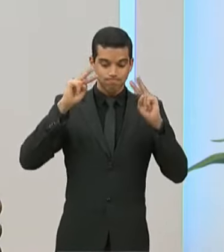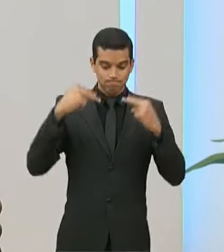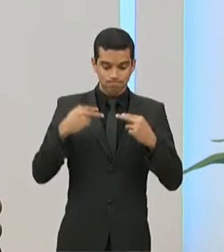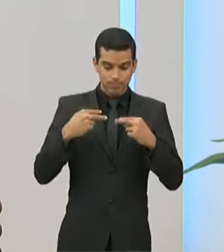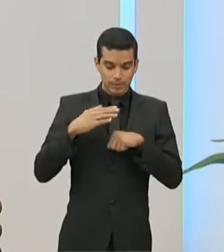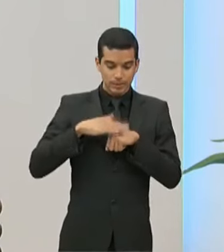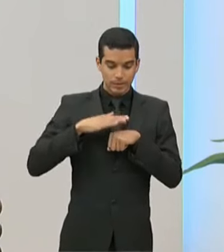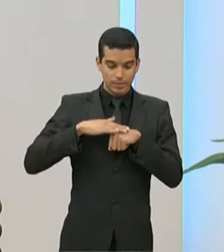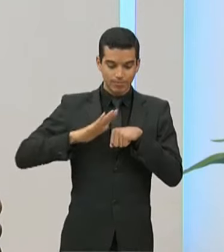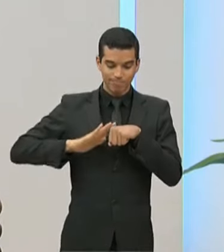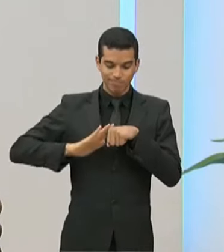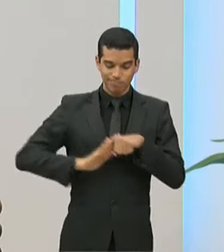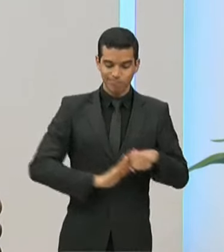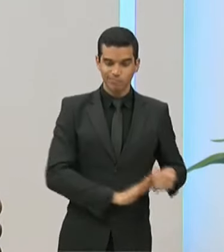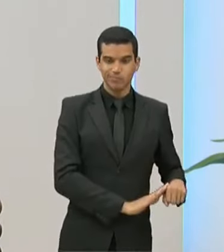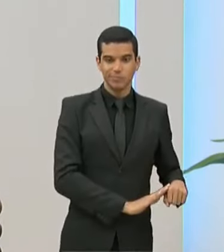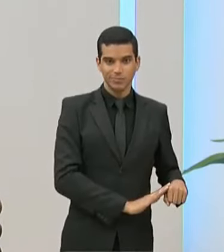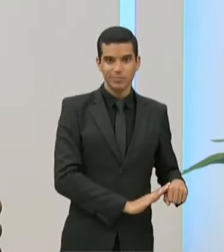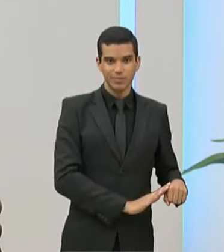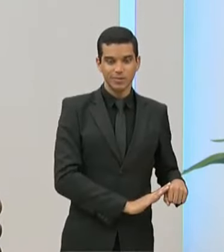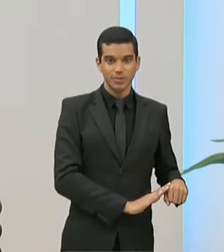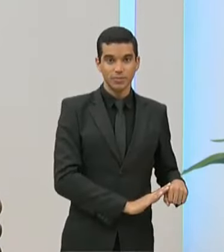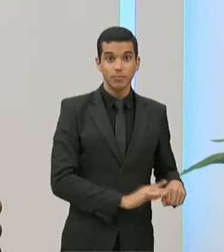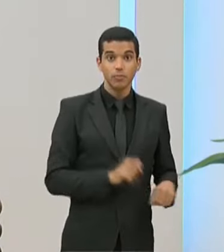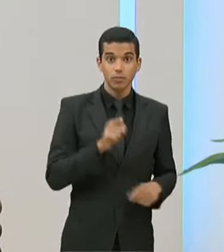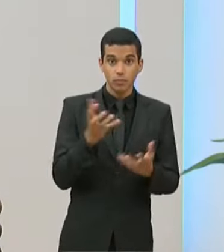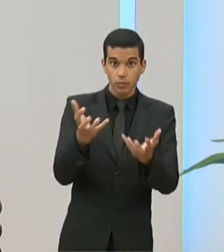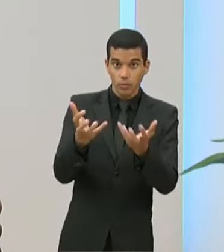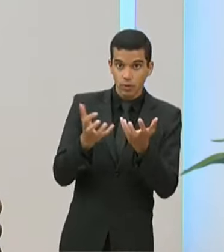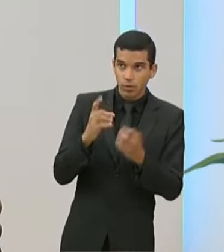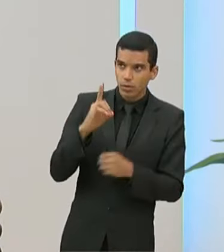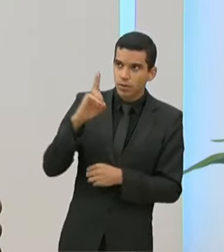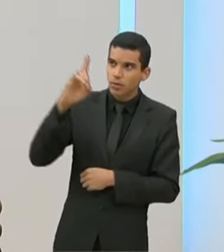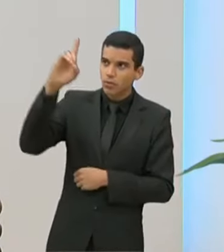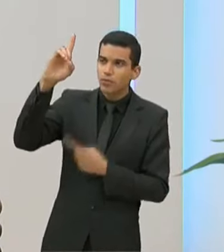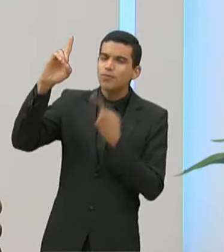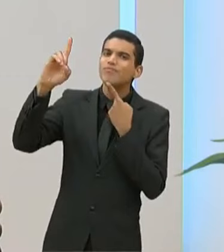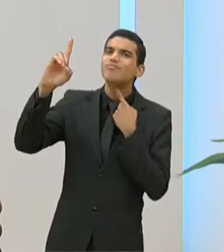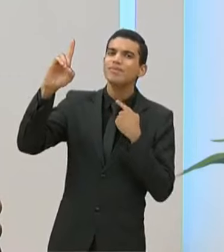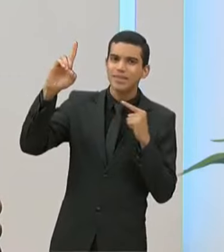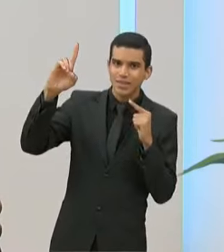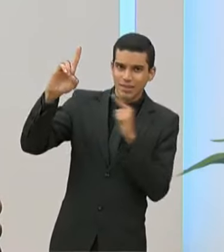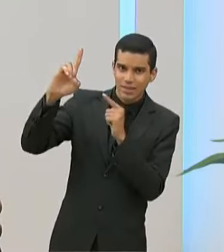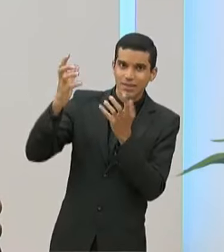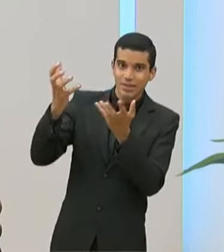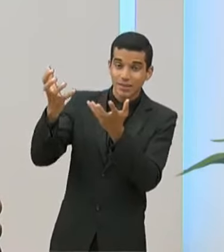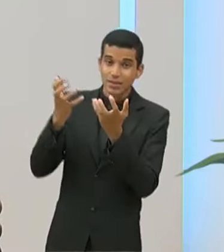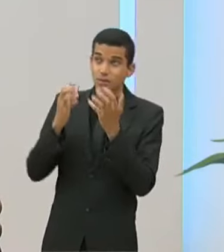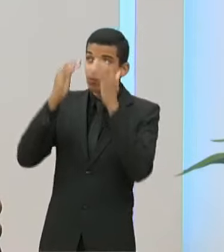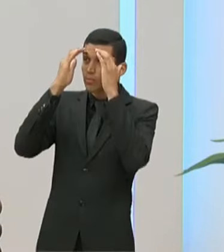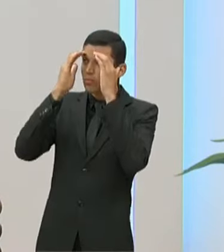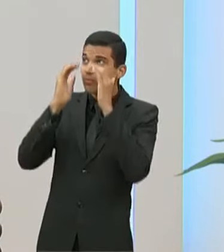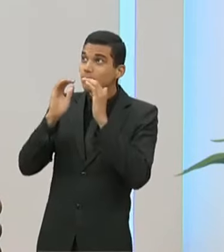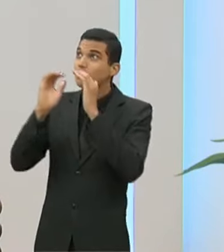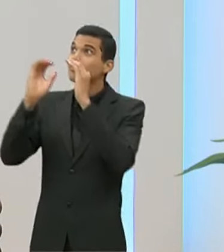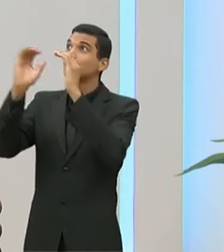Quando se absorve ou se abraça a vontade de Deus e